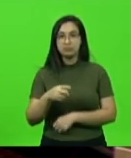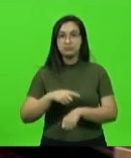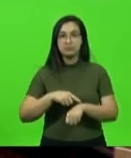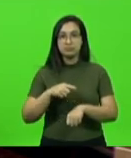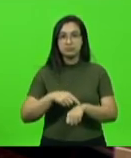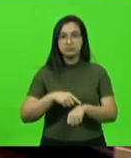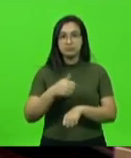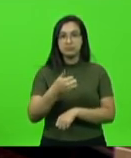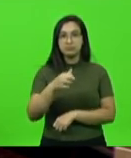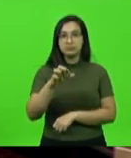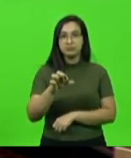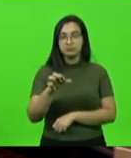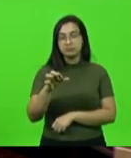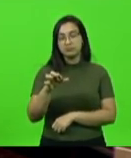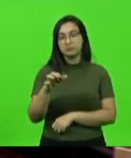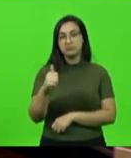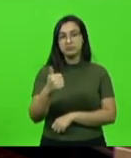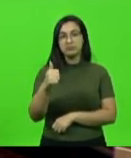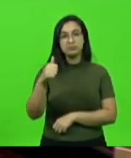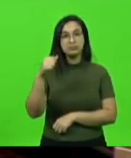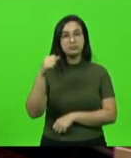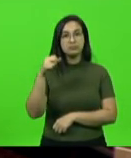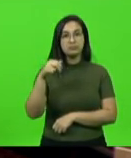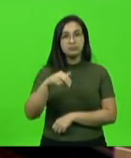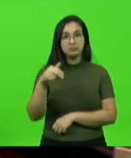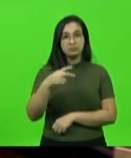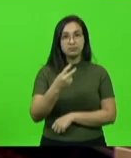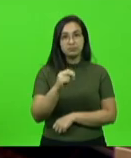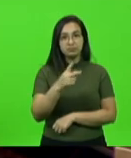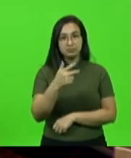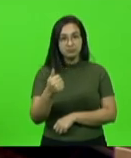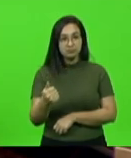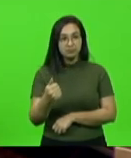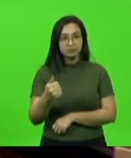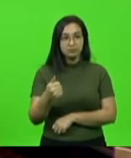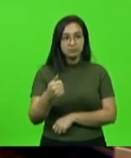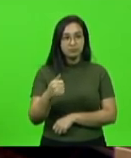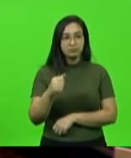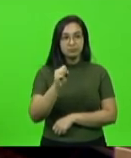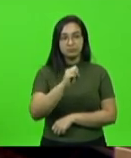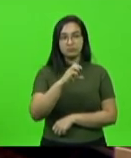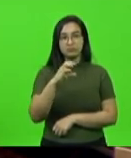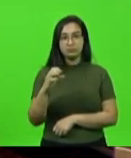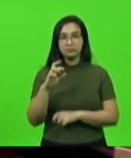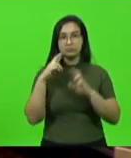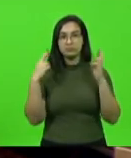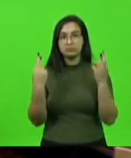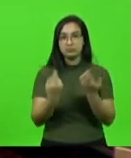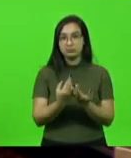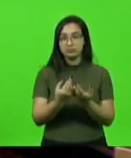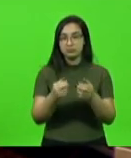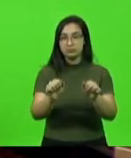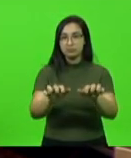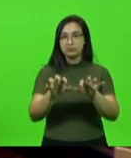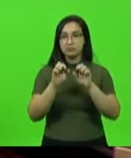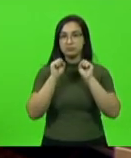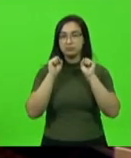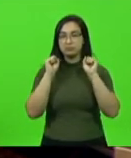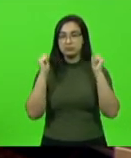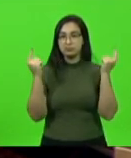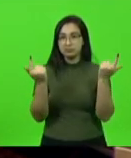do ano de 2021, nesta cidade de Florianópolis, capital do Estado de Santa Catarina, reuniu-se a Assembleia Legislativa em sessão especial.